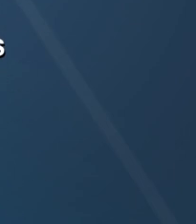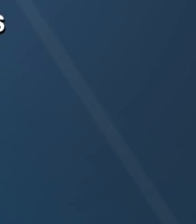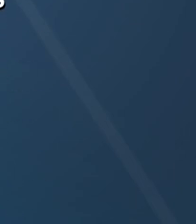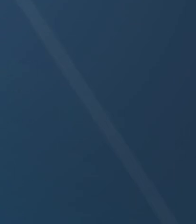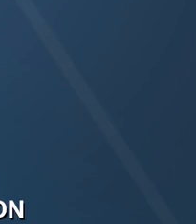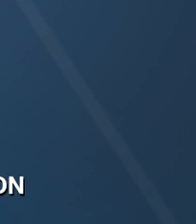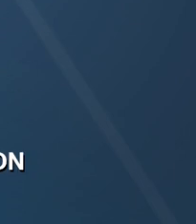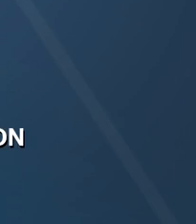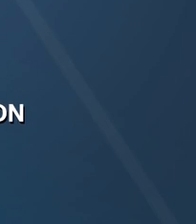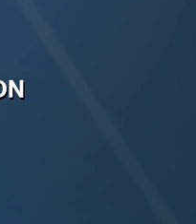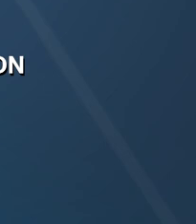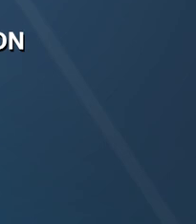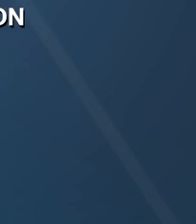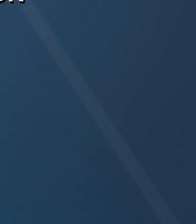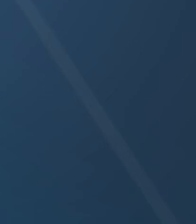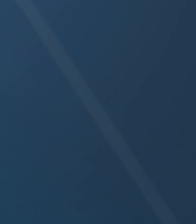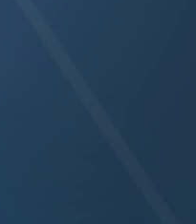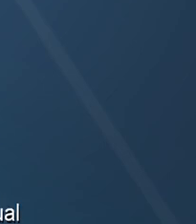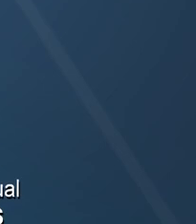Transcrição Legendas Pedro Ribeiro Carvalho Transcrição e Legendas Pedro Ribeiro Carvalho